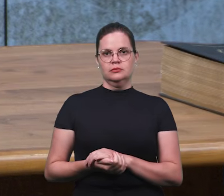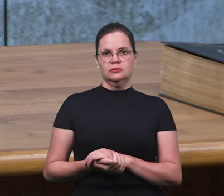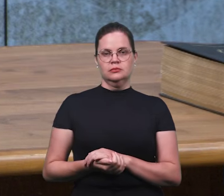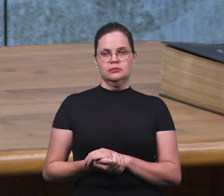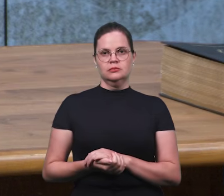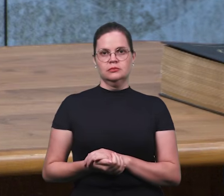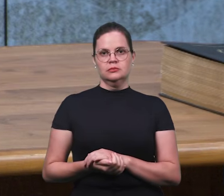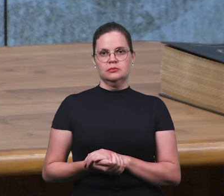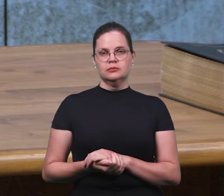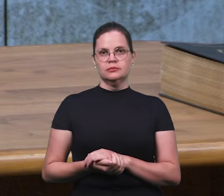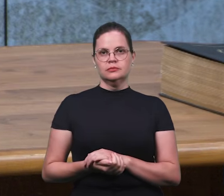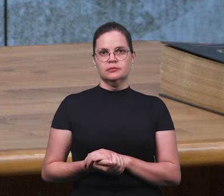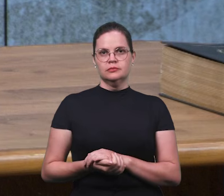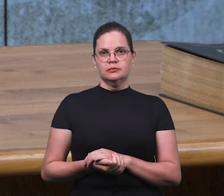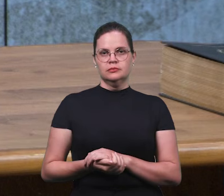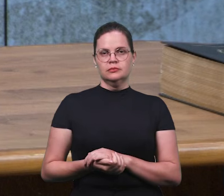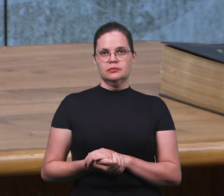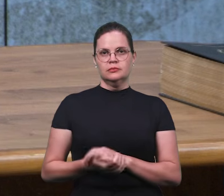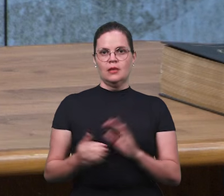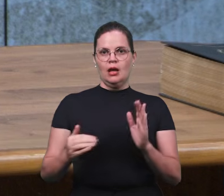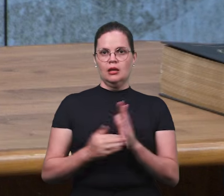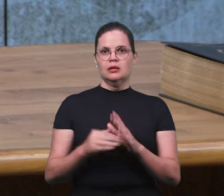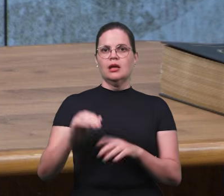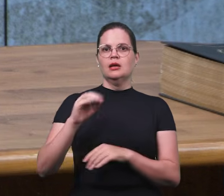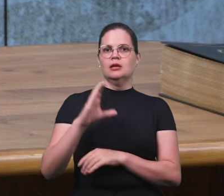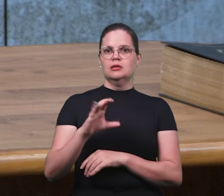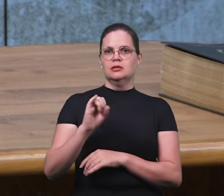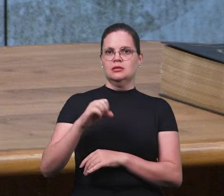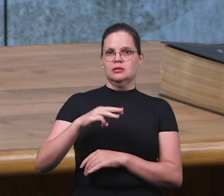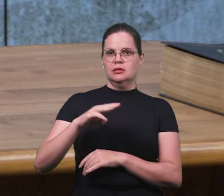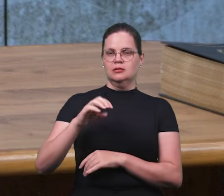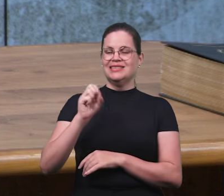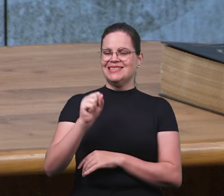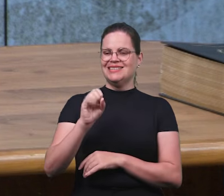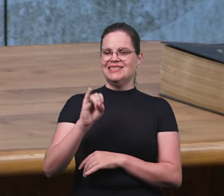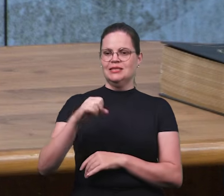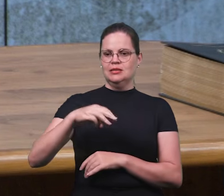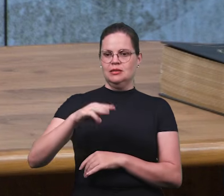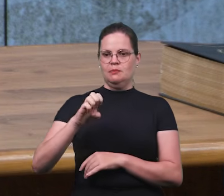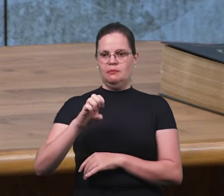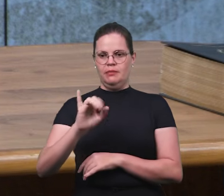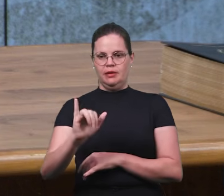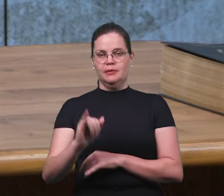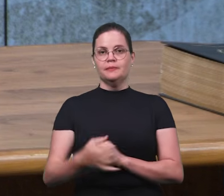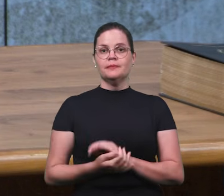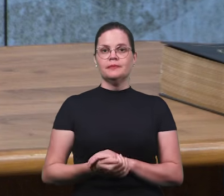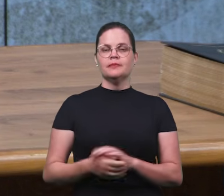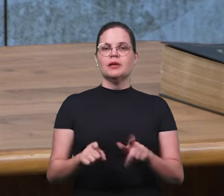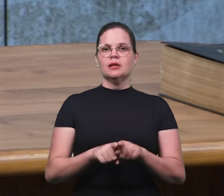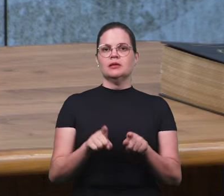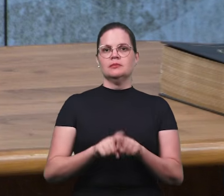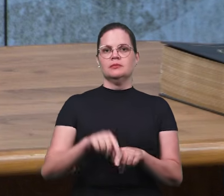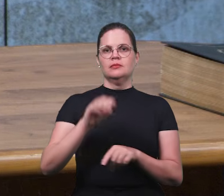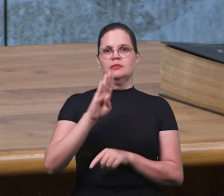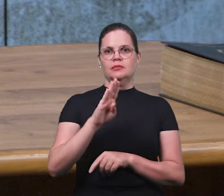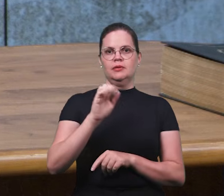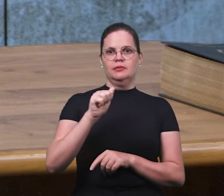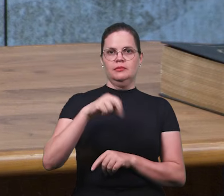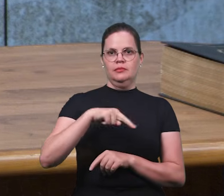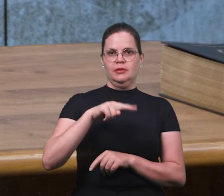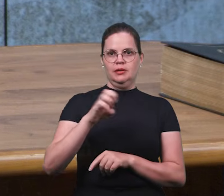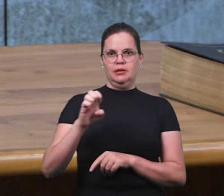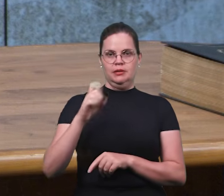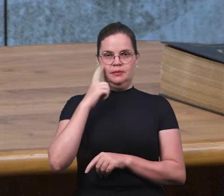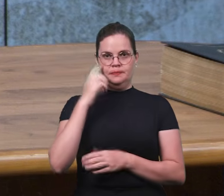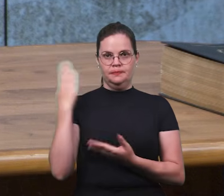Jeremai, Manassés, Simei, dos filhos de Bani, Maadai, Arão